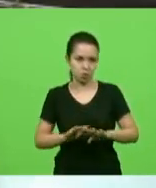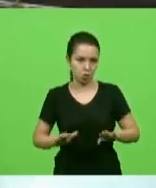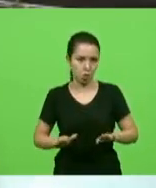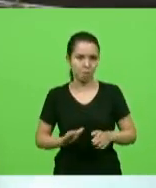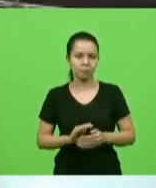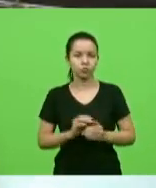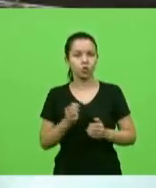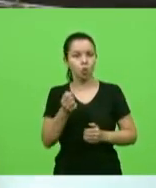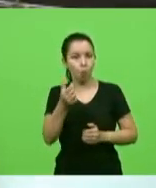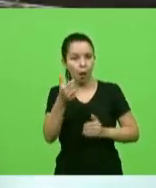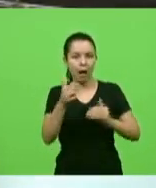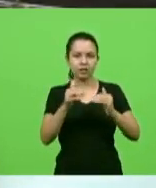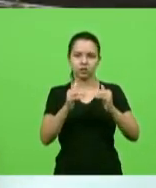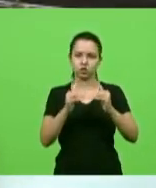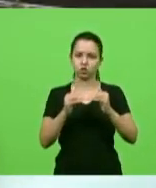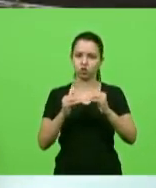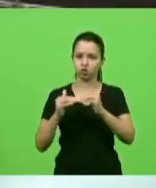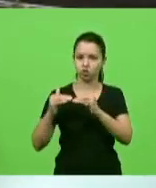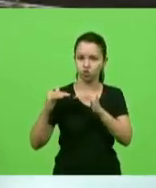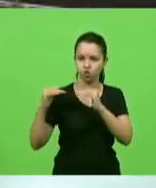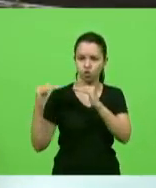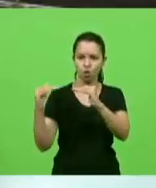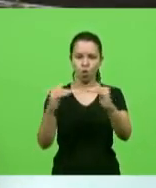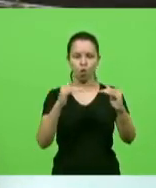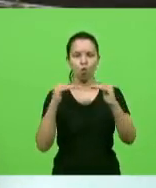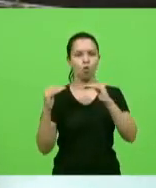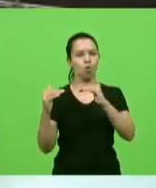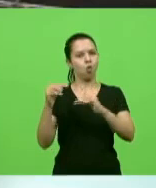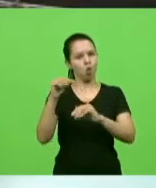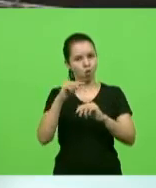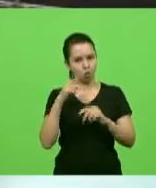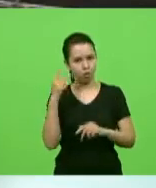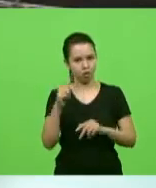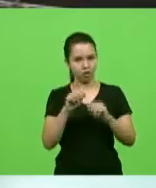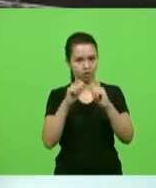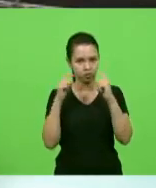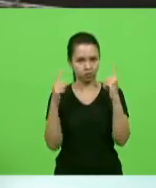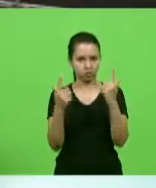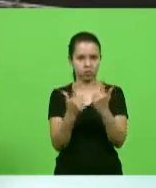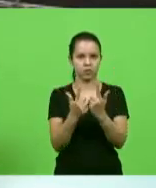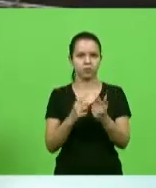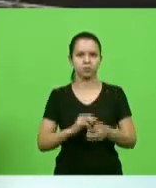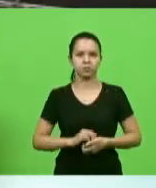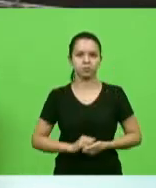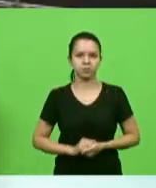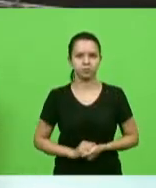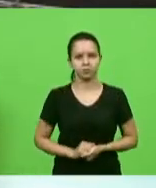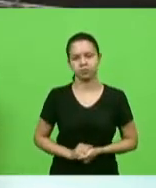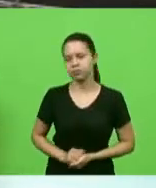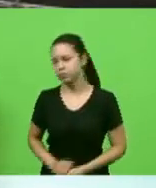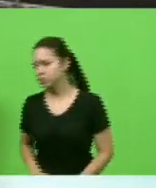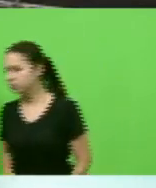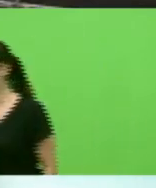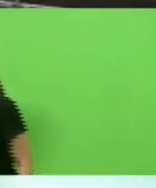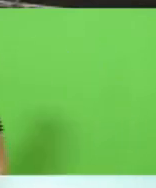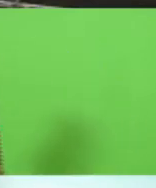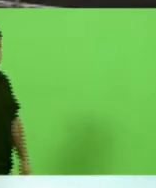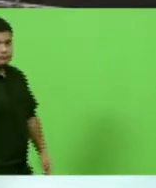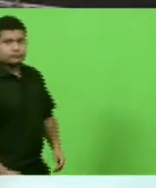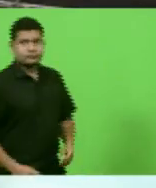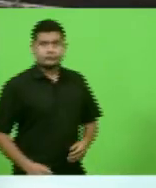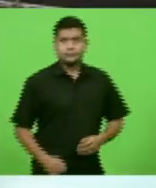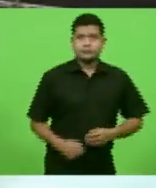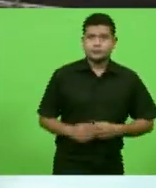quase a totalidade dos parlamentares desta casa Legislativa e e já na introdução do meu